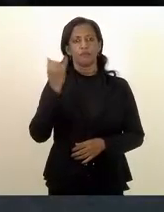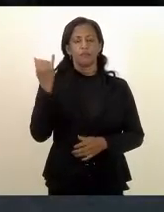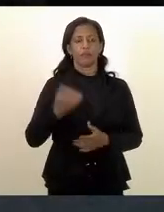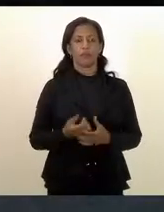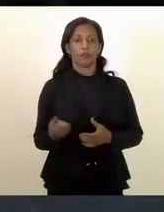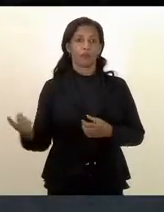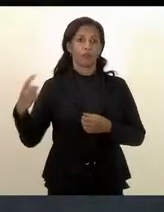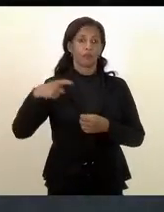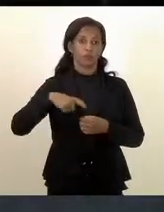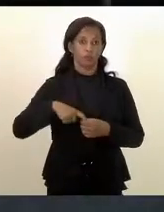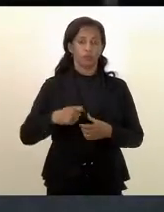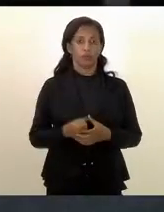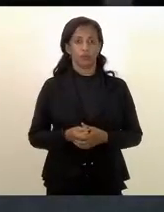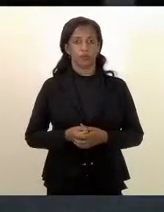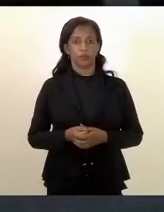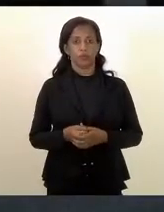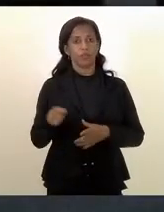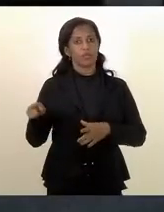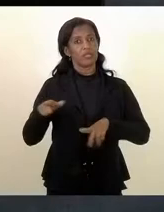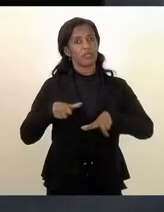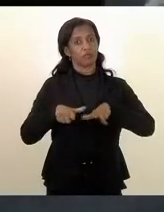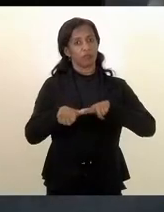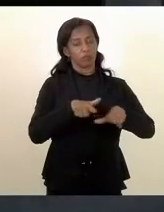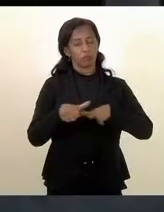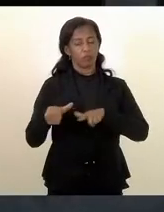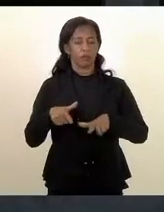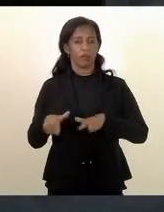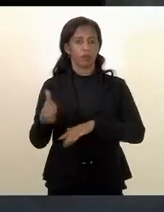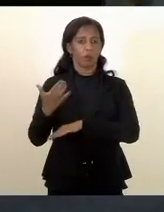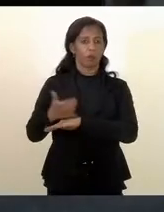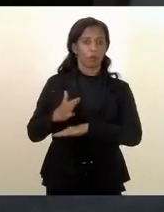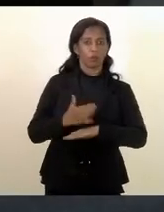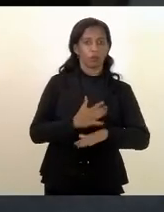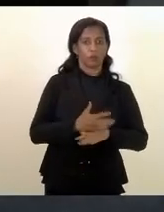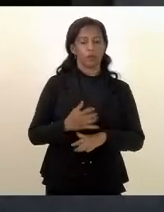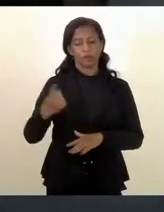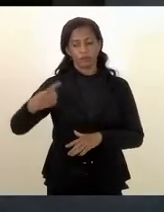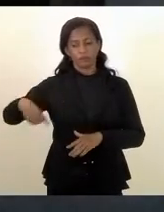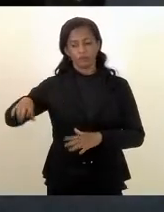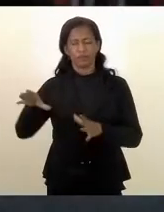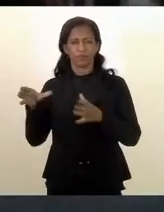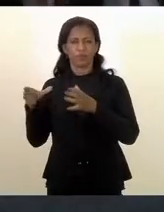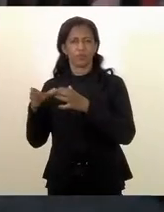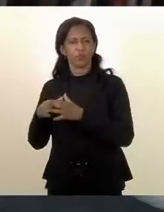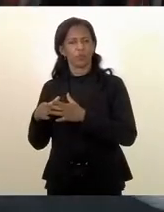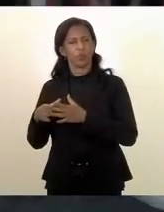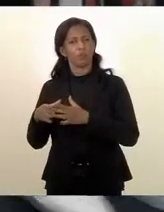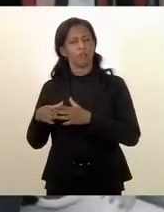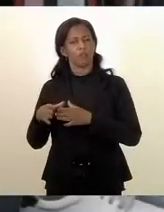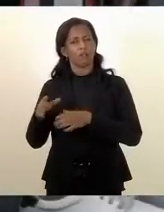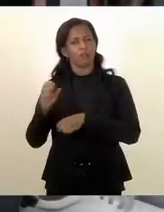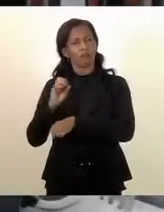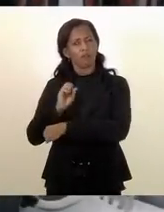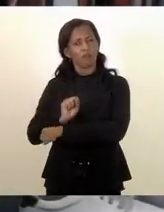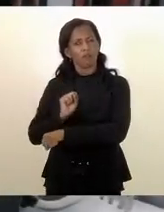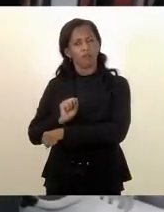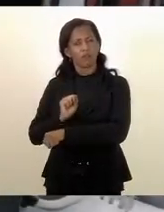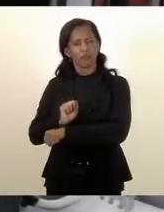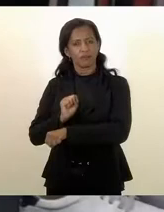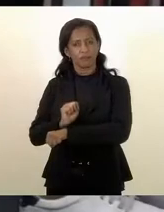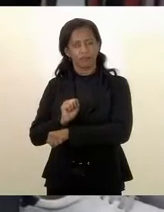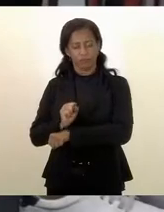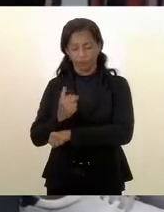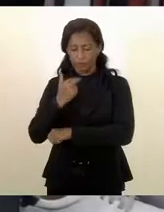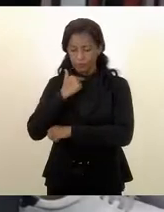retorno dessas atividades para que esses que ficaram tanto tempo sem poder